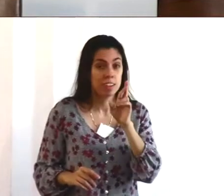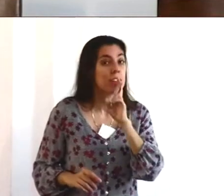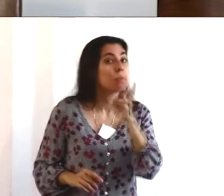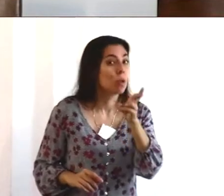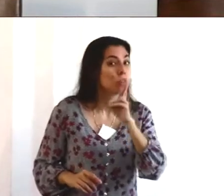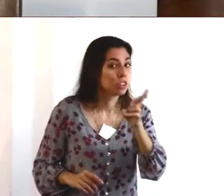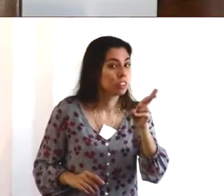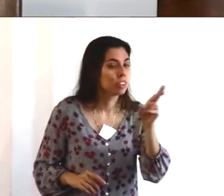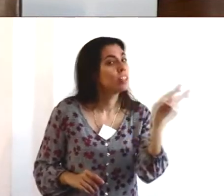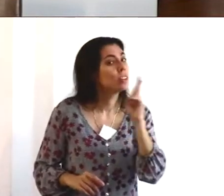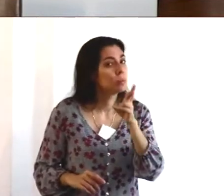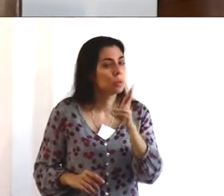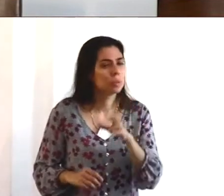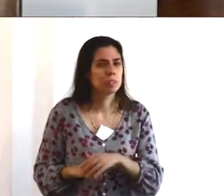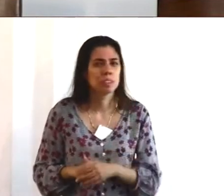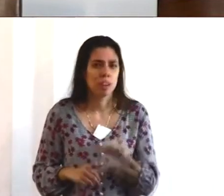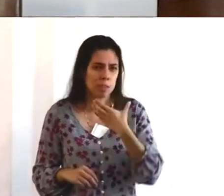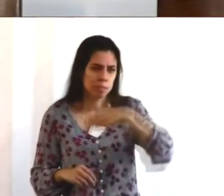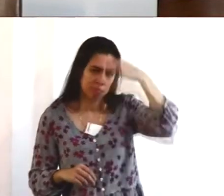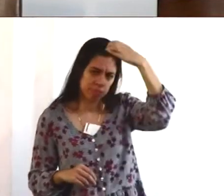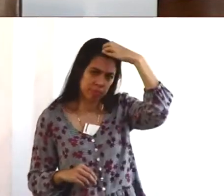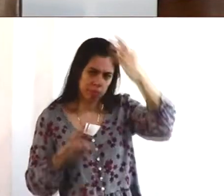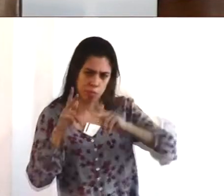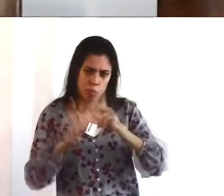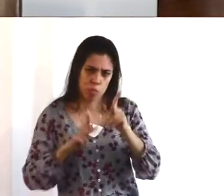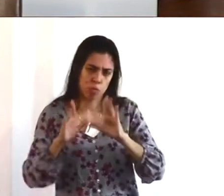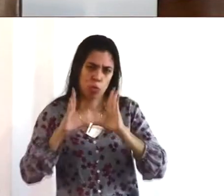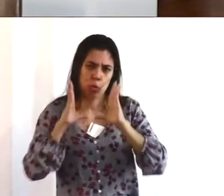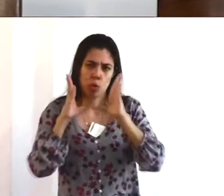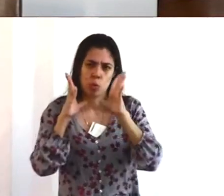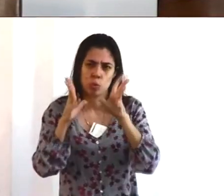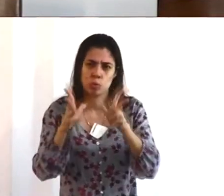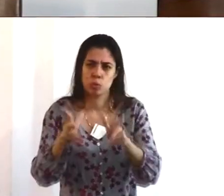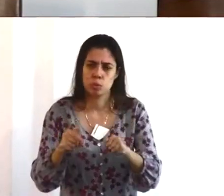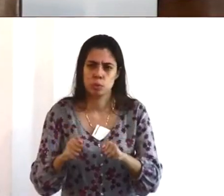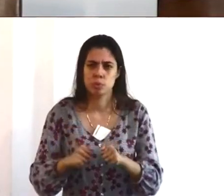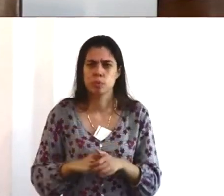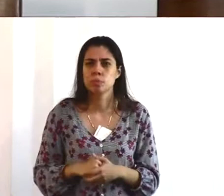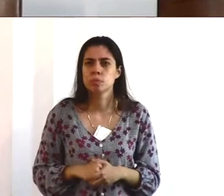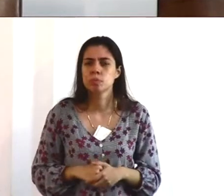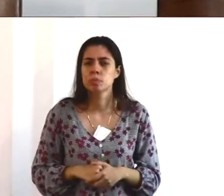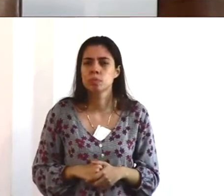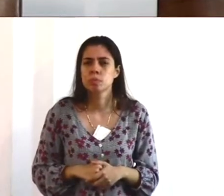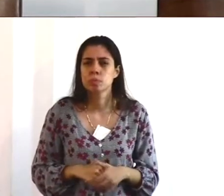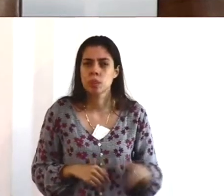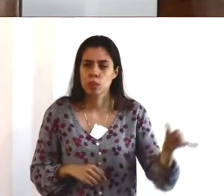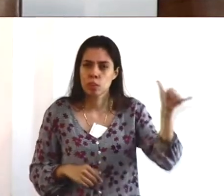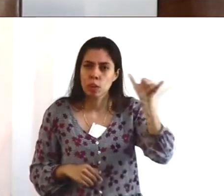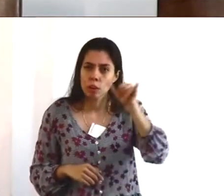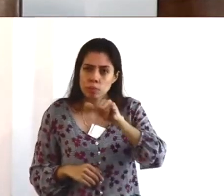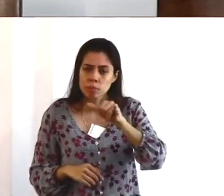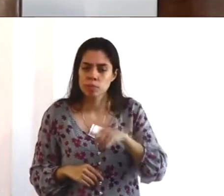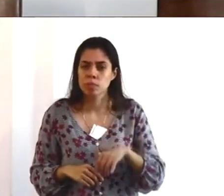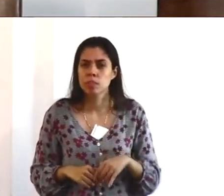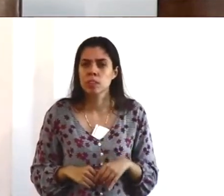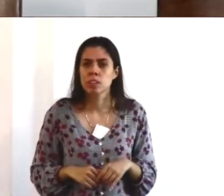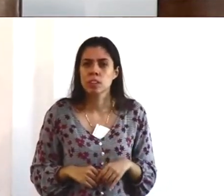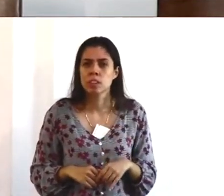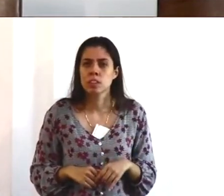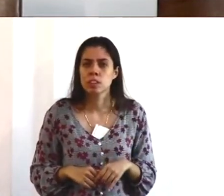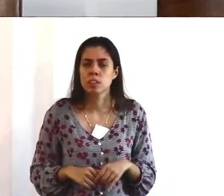de esperança a eles, e através de Jaziel ele diz: